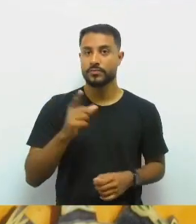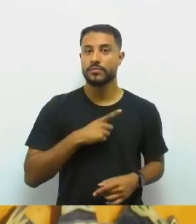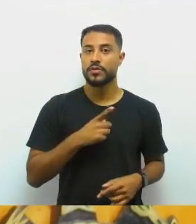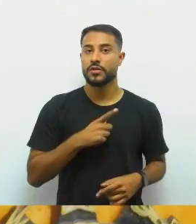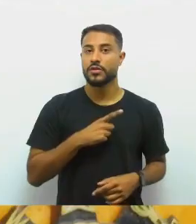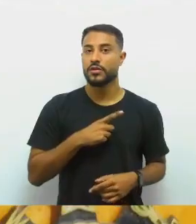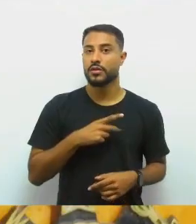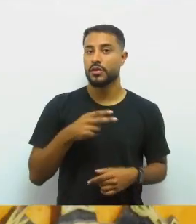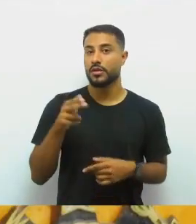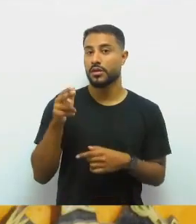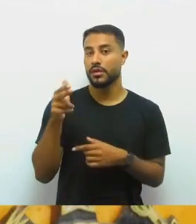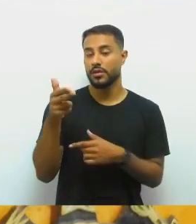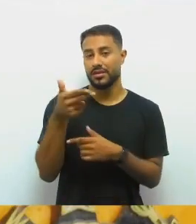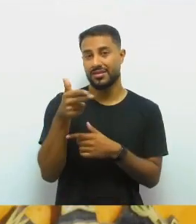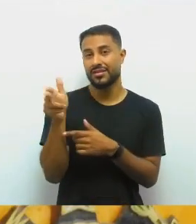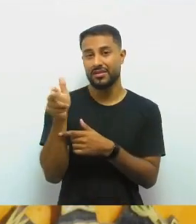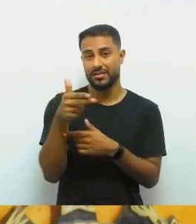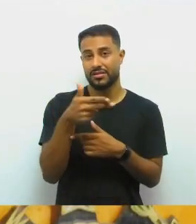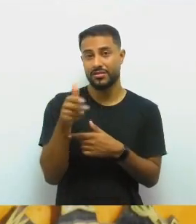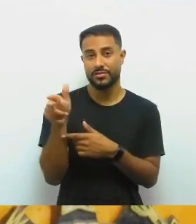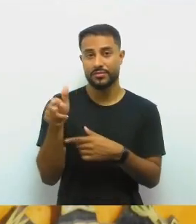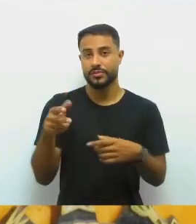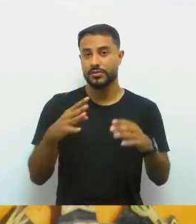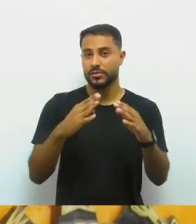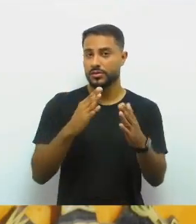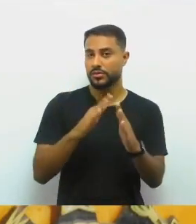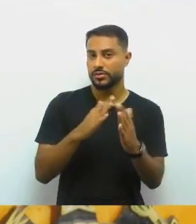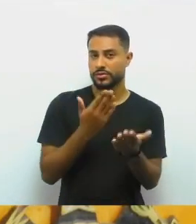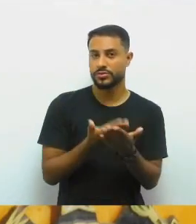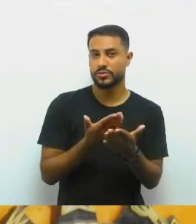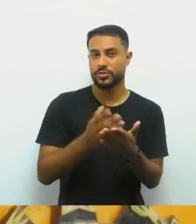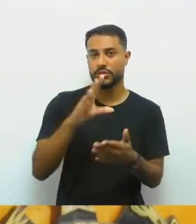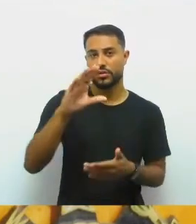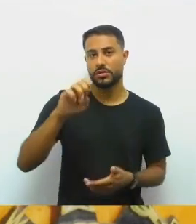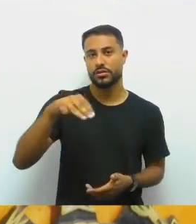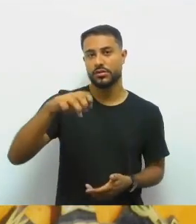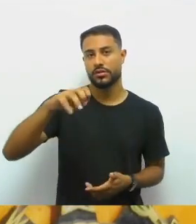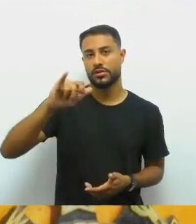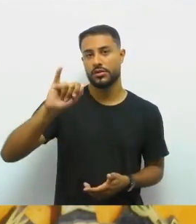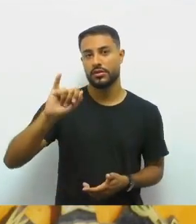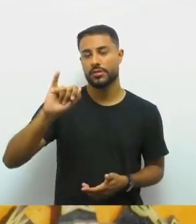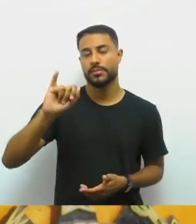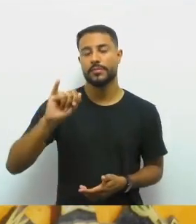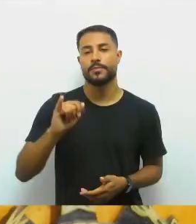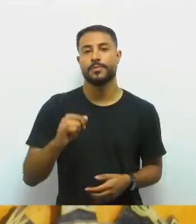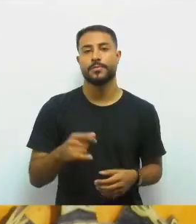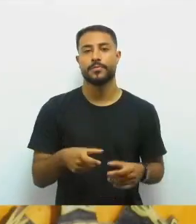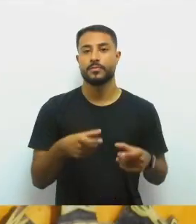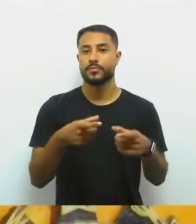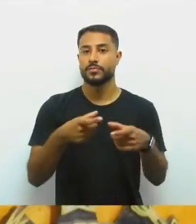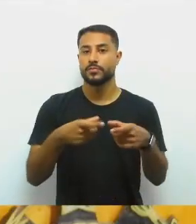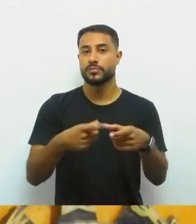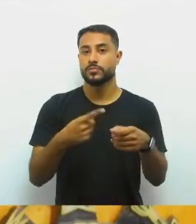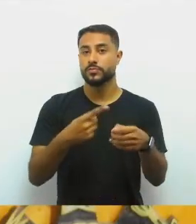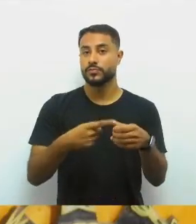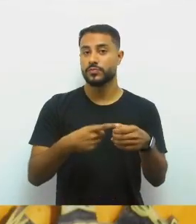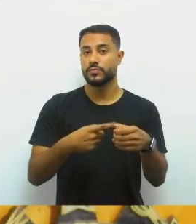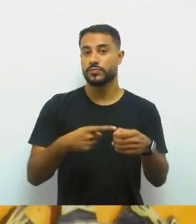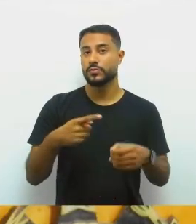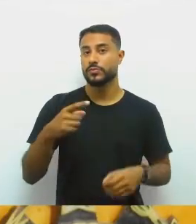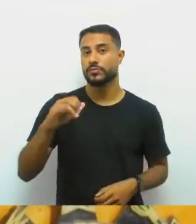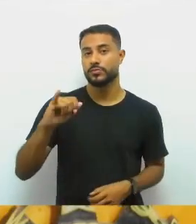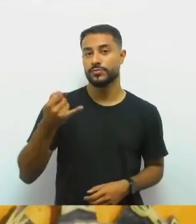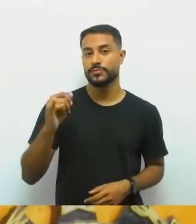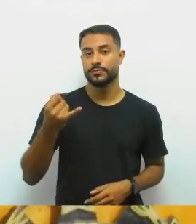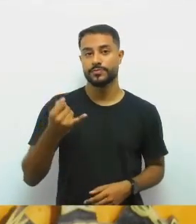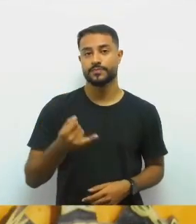nas salas em toda a extensão do CEMEI, professora Deise Maria da Silva Vieira, situado na Travessa Nova Iguaçu, no bairro